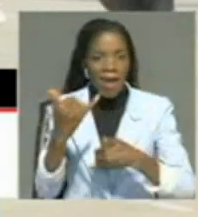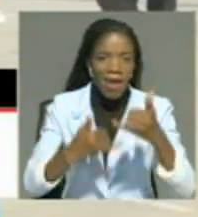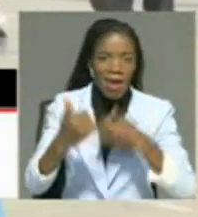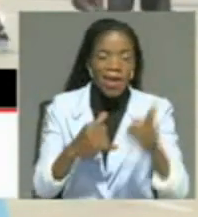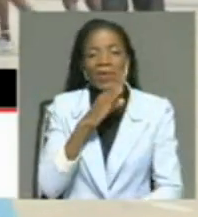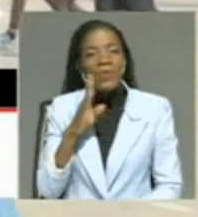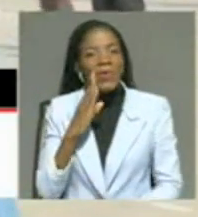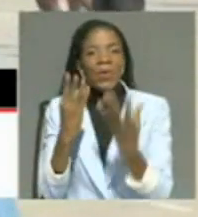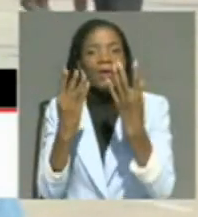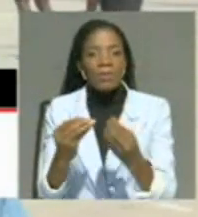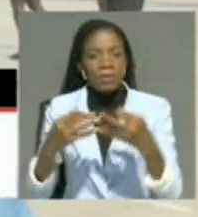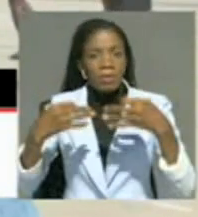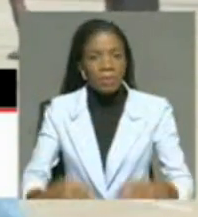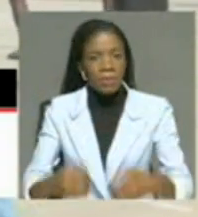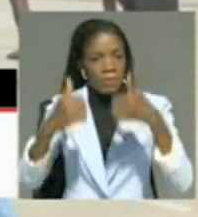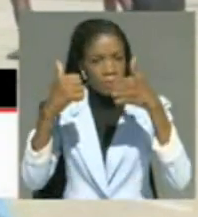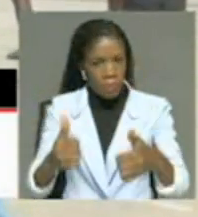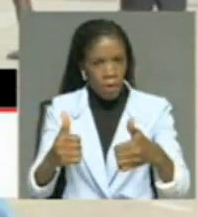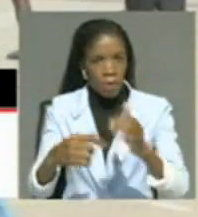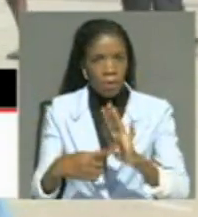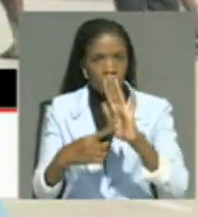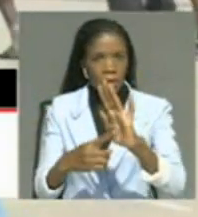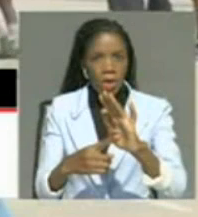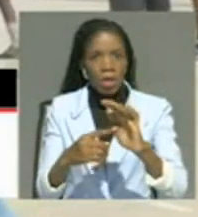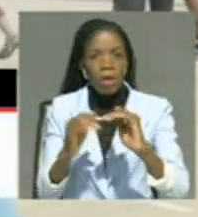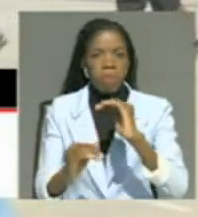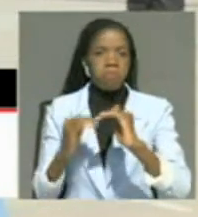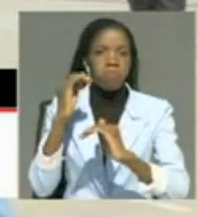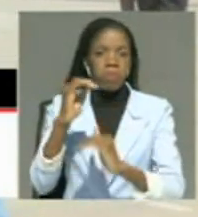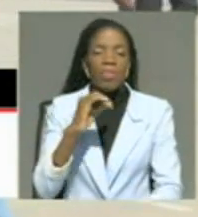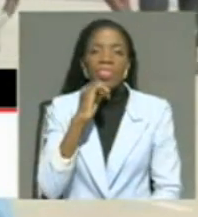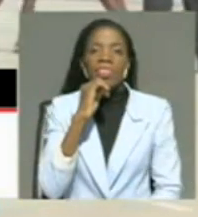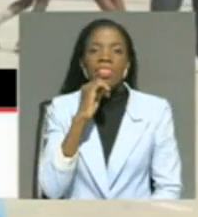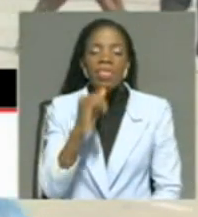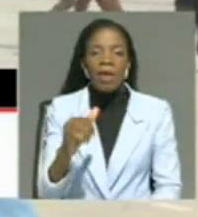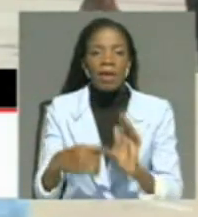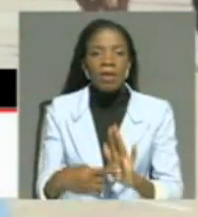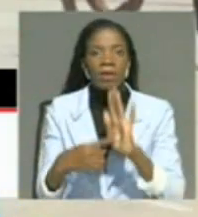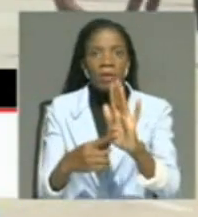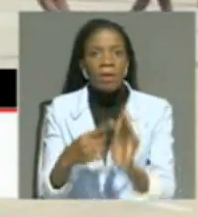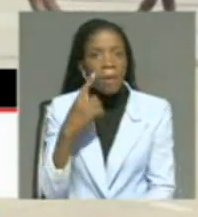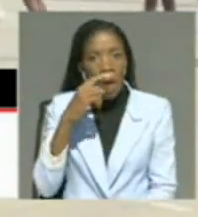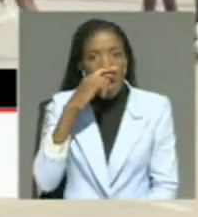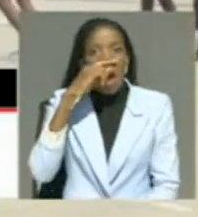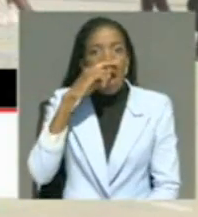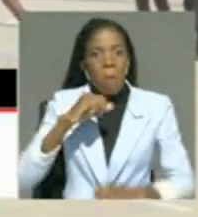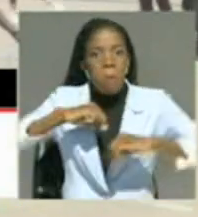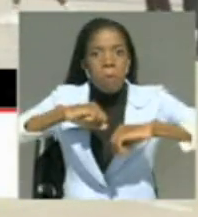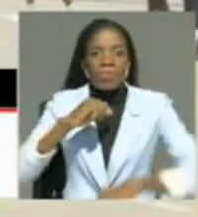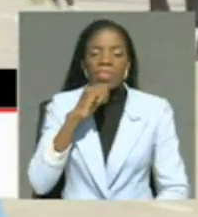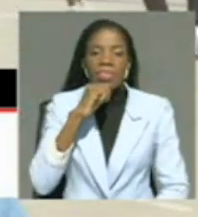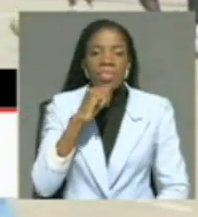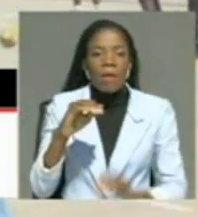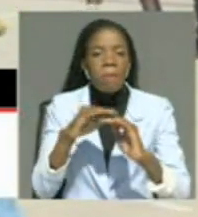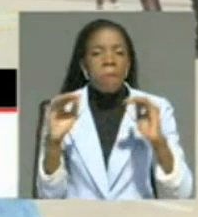brincalhona, muito simples. Nunca fez enaltecer aquela situação de ser praticamente meia seleção.